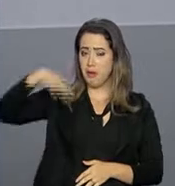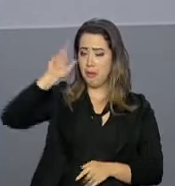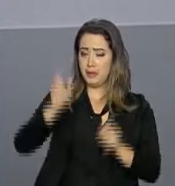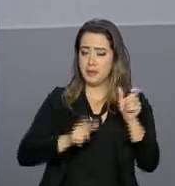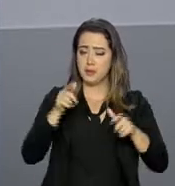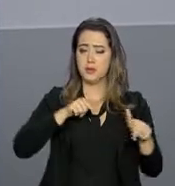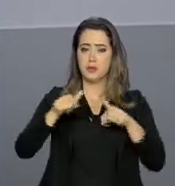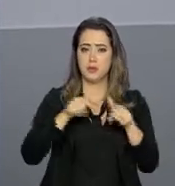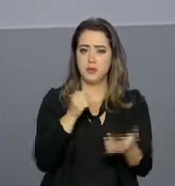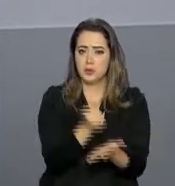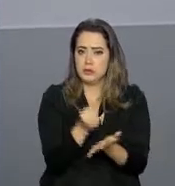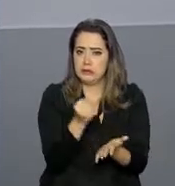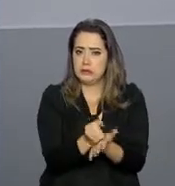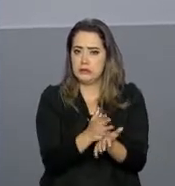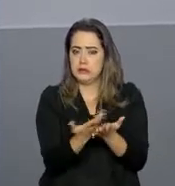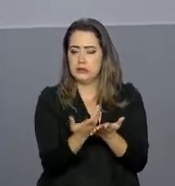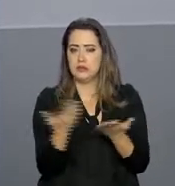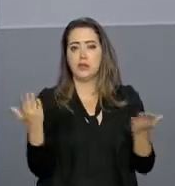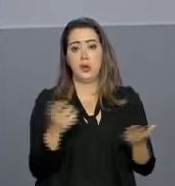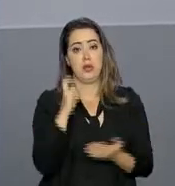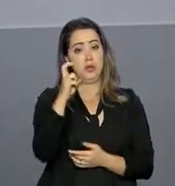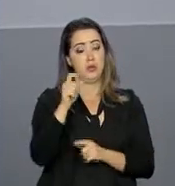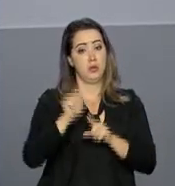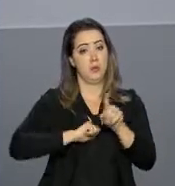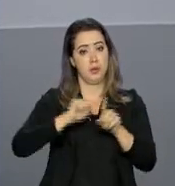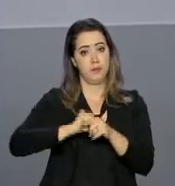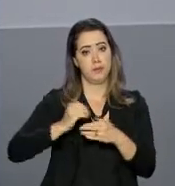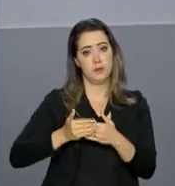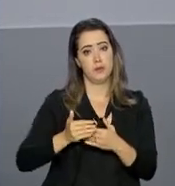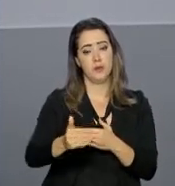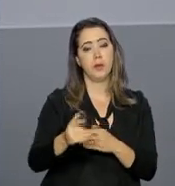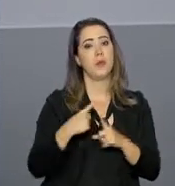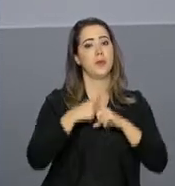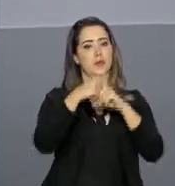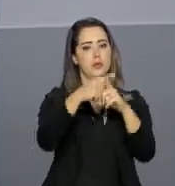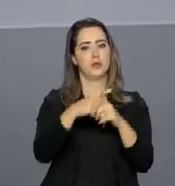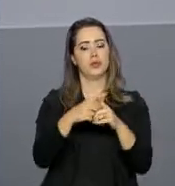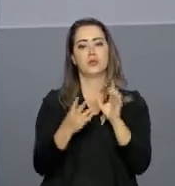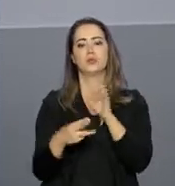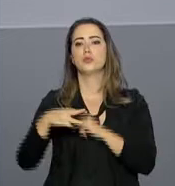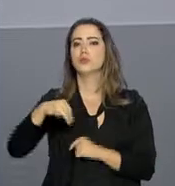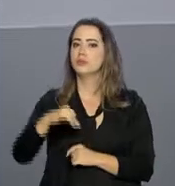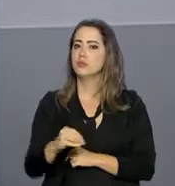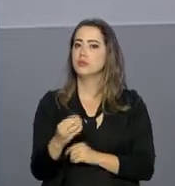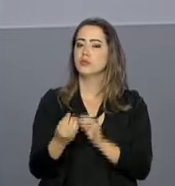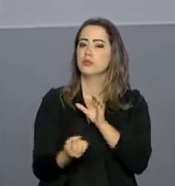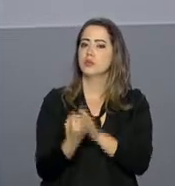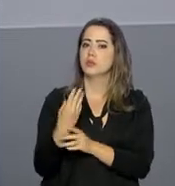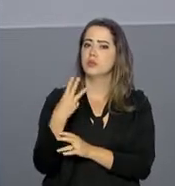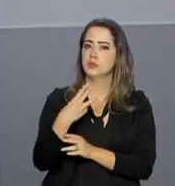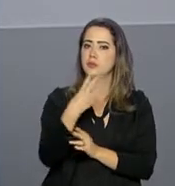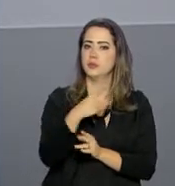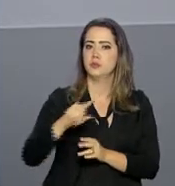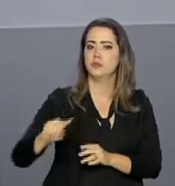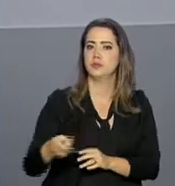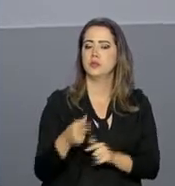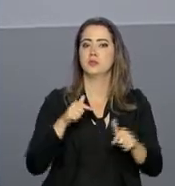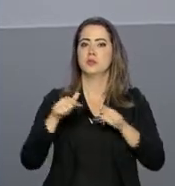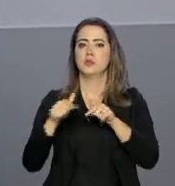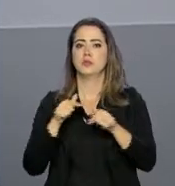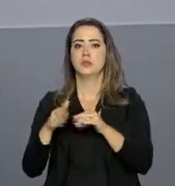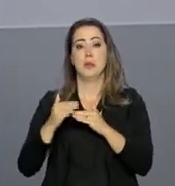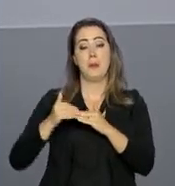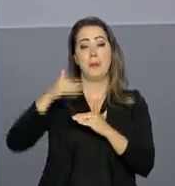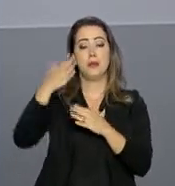emprego formal ficou positivo no país em maio foram criados 33 mil 659 postos de